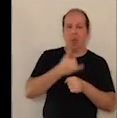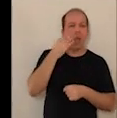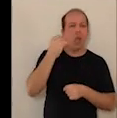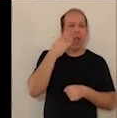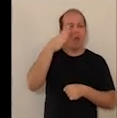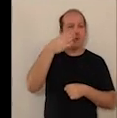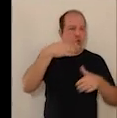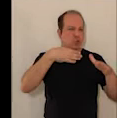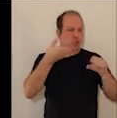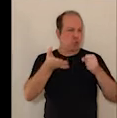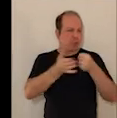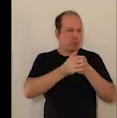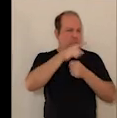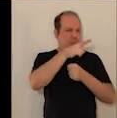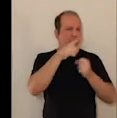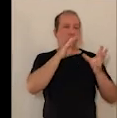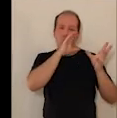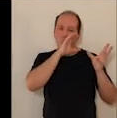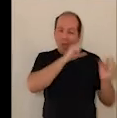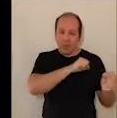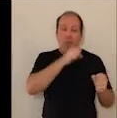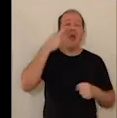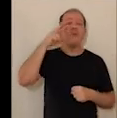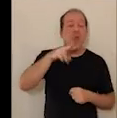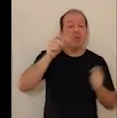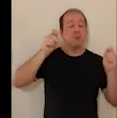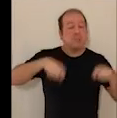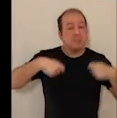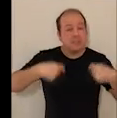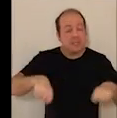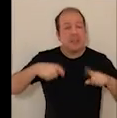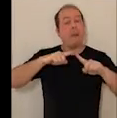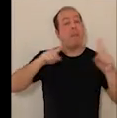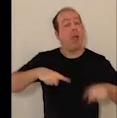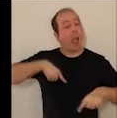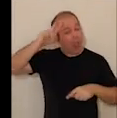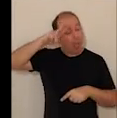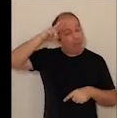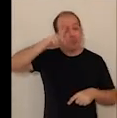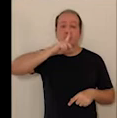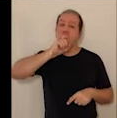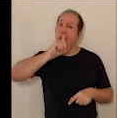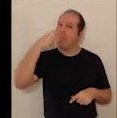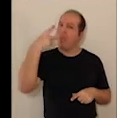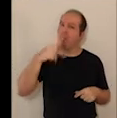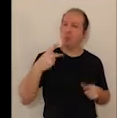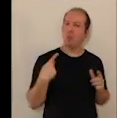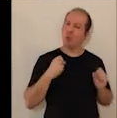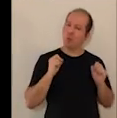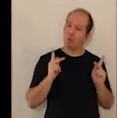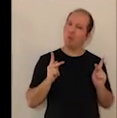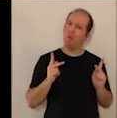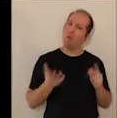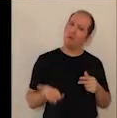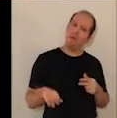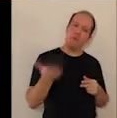quarto de hóspedes. Assim terá a prova de que precisa. Mas lembre-se do seu juramento. Vamos. E